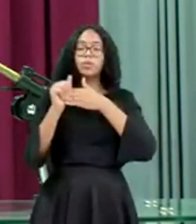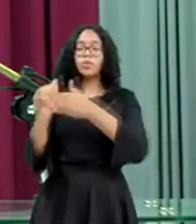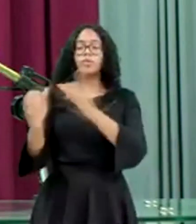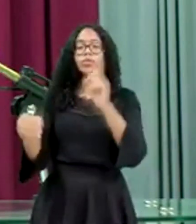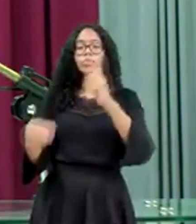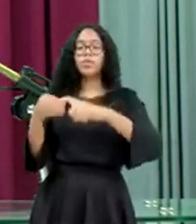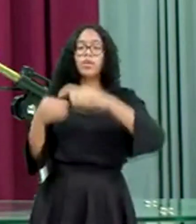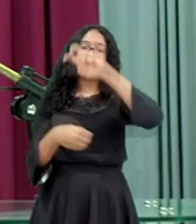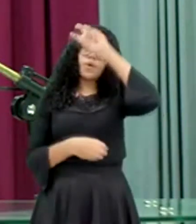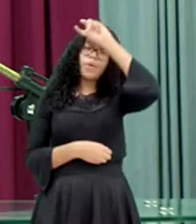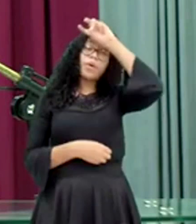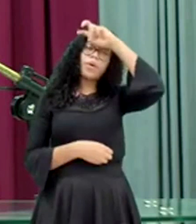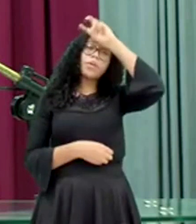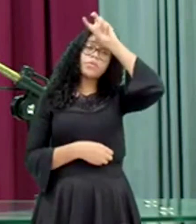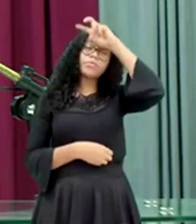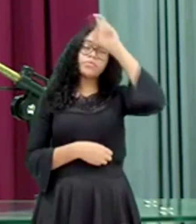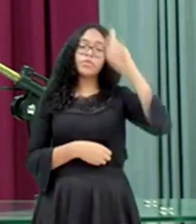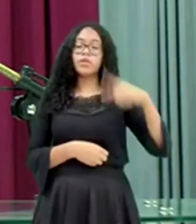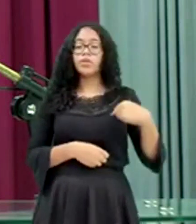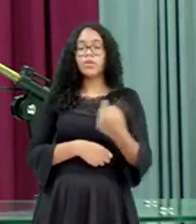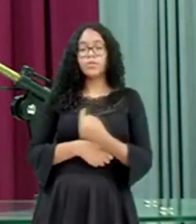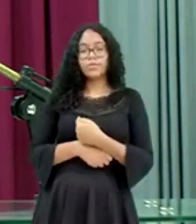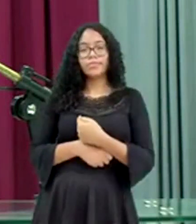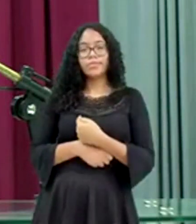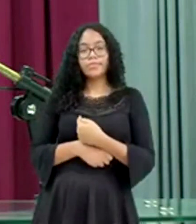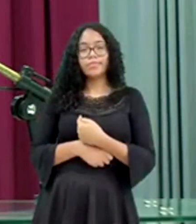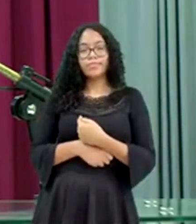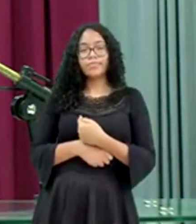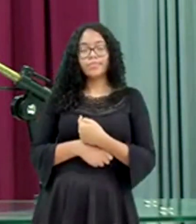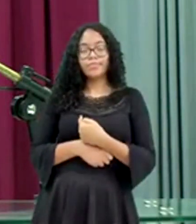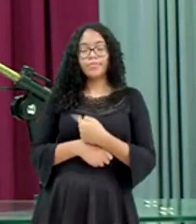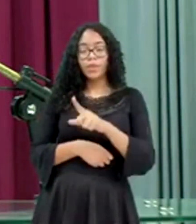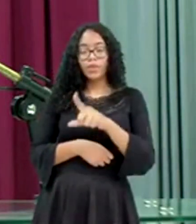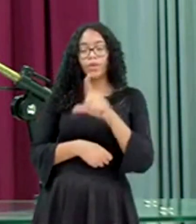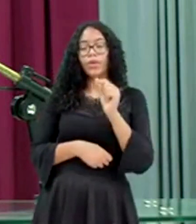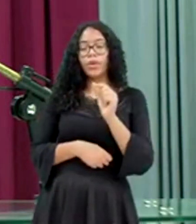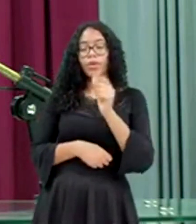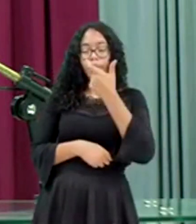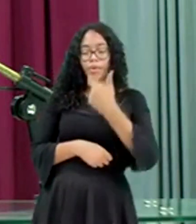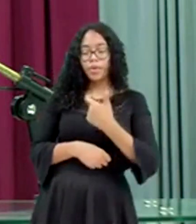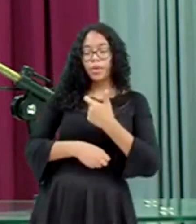para o Egito. Nós preferimos ser escravos no Egito.